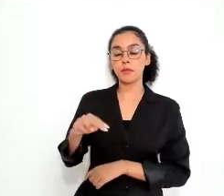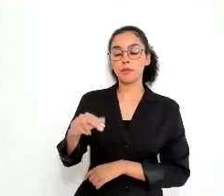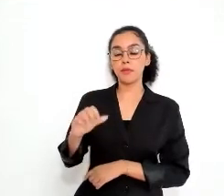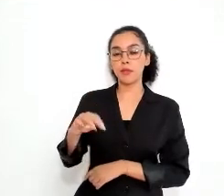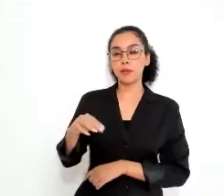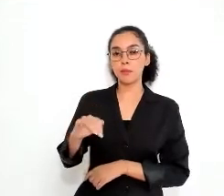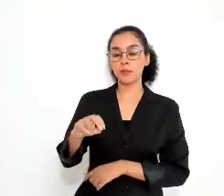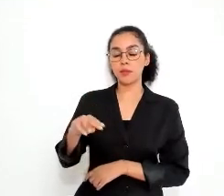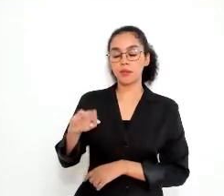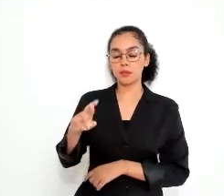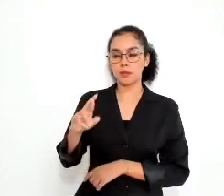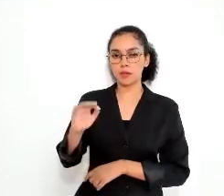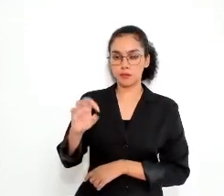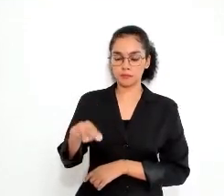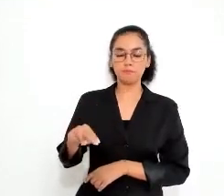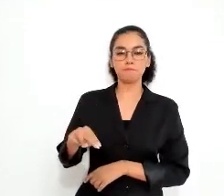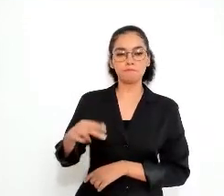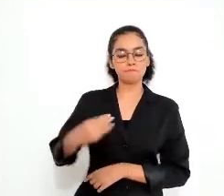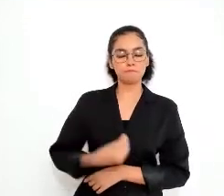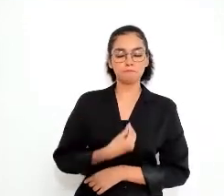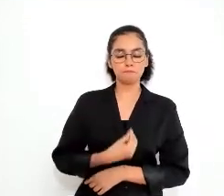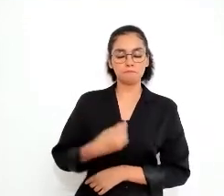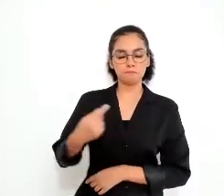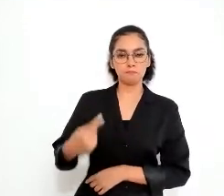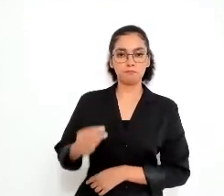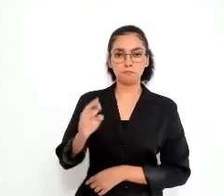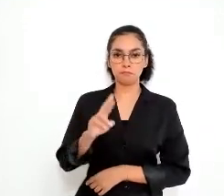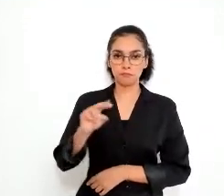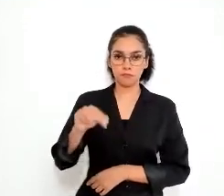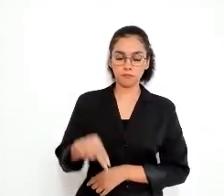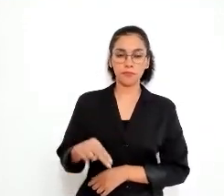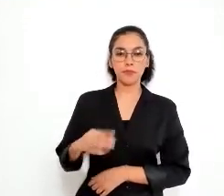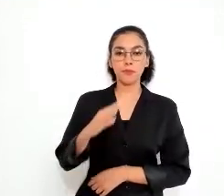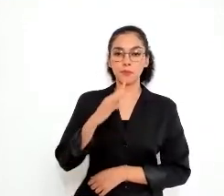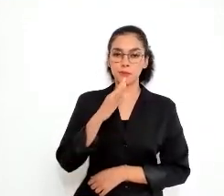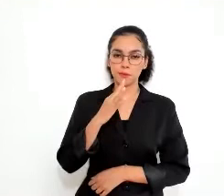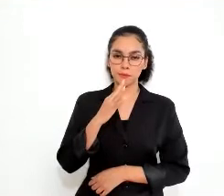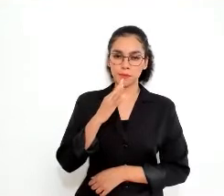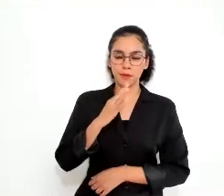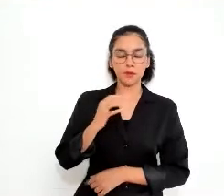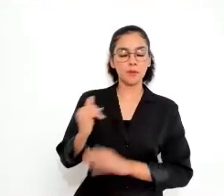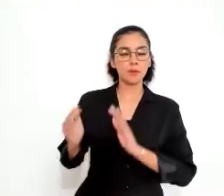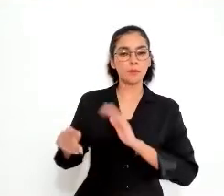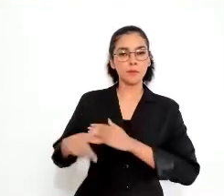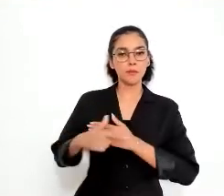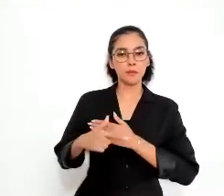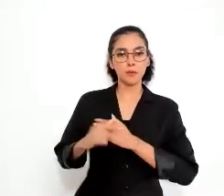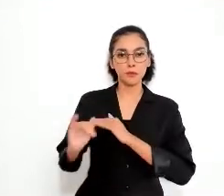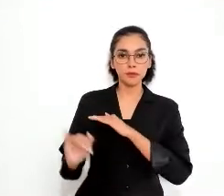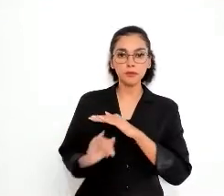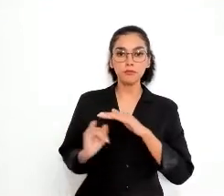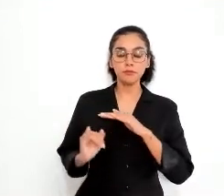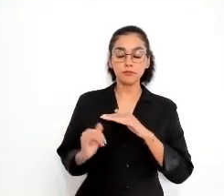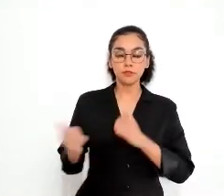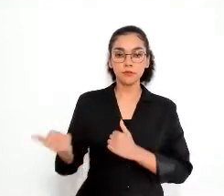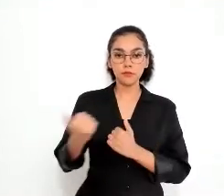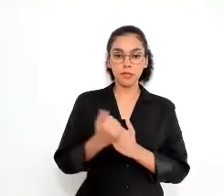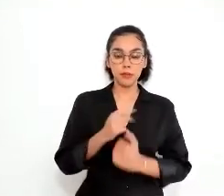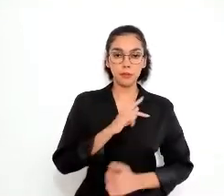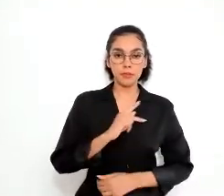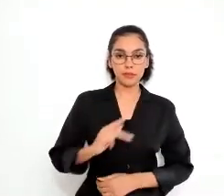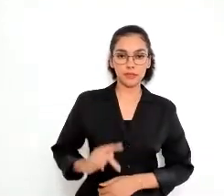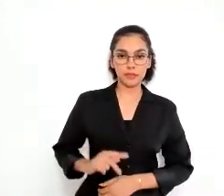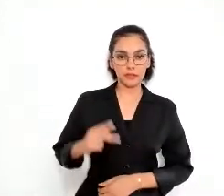em reconhecimento pelo papel da instituição, a vice-presidente desta corte, desembargadora Maria Zeneide